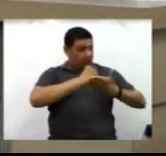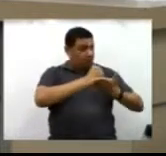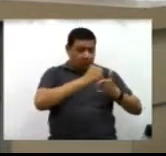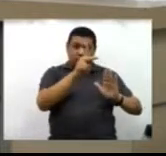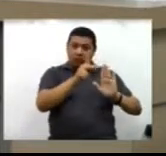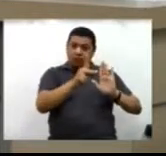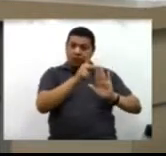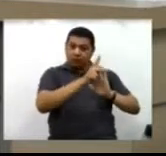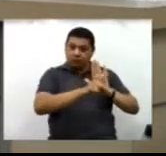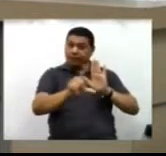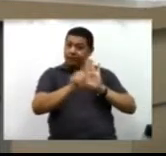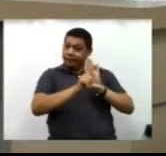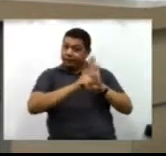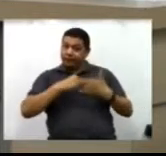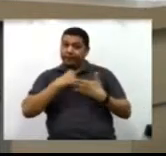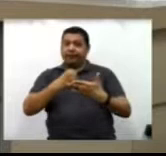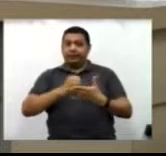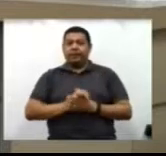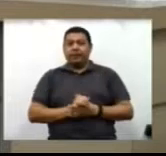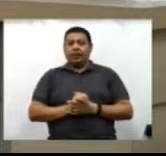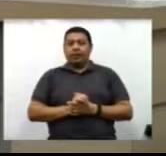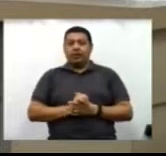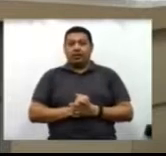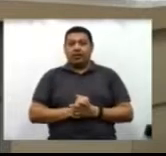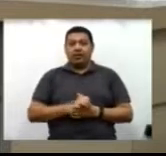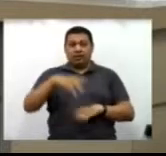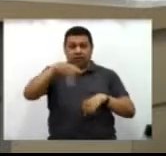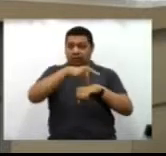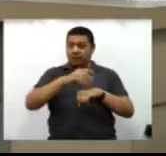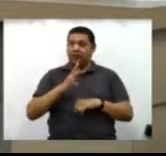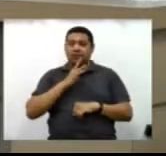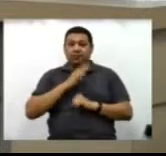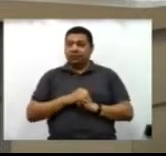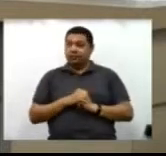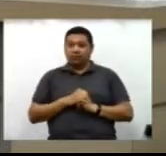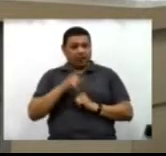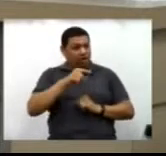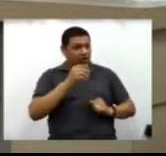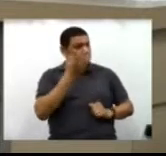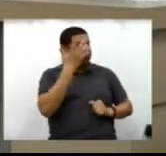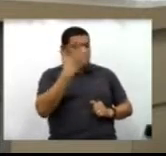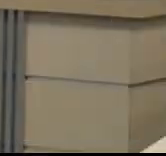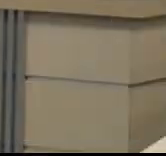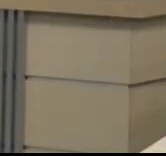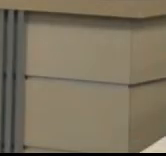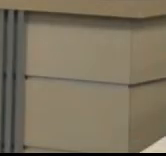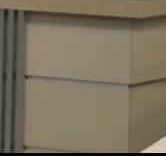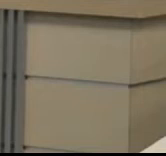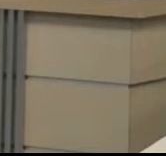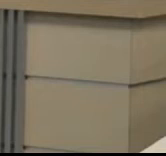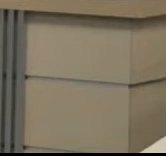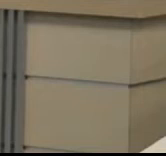lei que foi aprovado por essa casa, que foi reconhecido a nível nacional. E parabéns. Vossa Excelência até hoje não respeita o combate à violência doméstica. E para